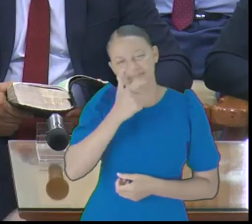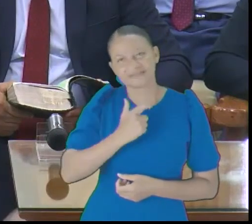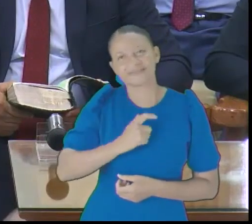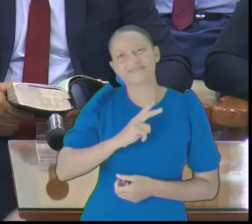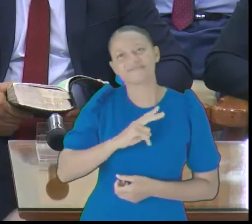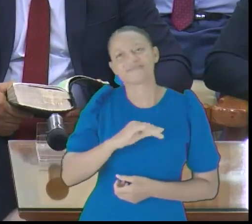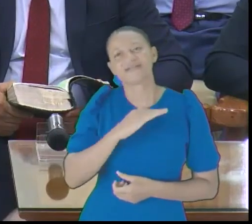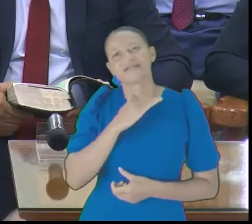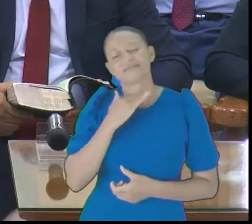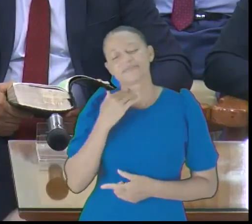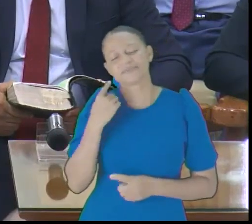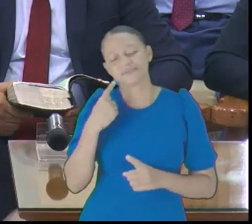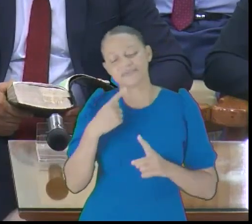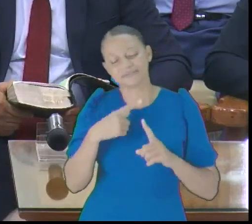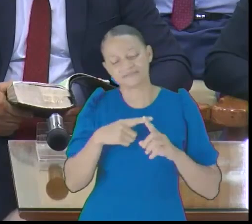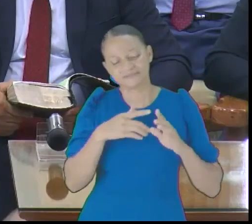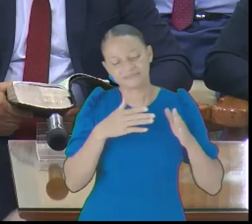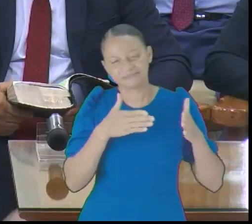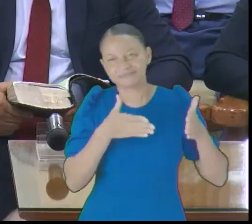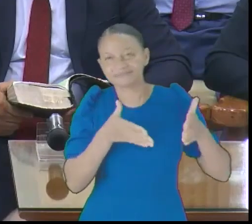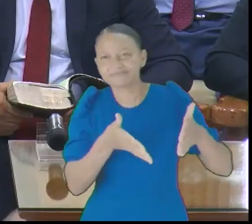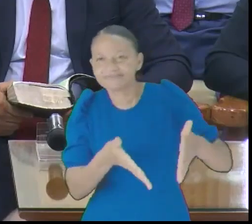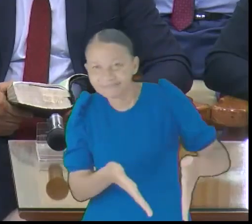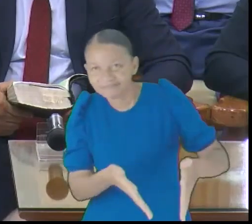sepultado, Abraão.